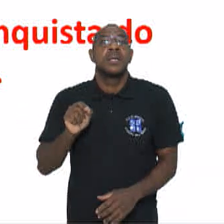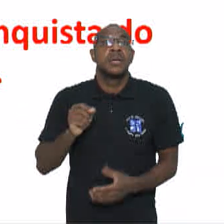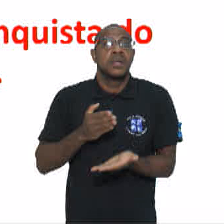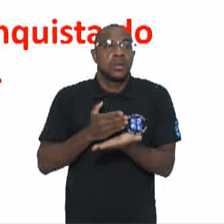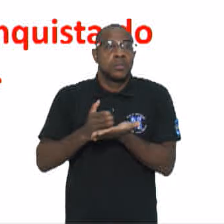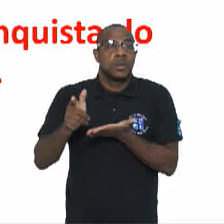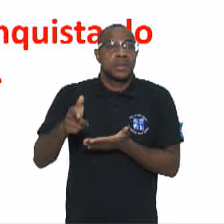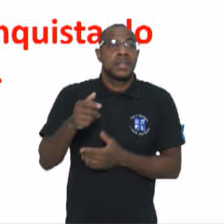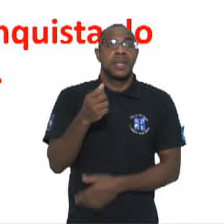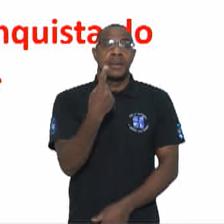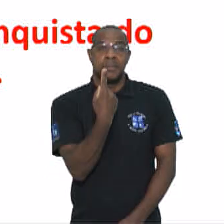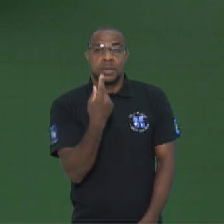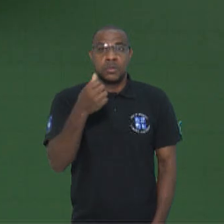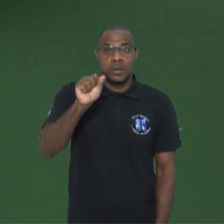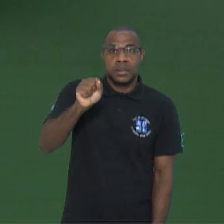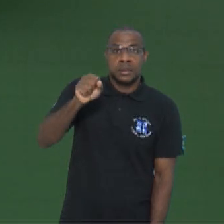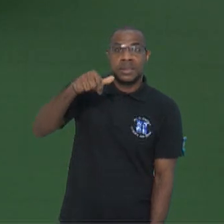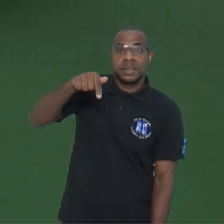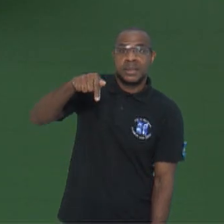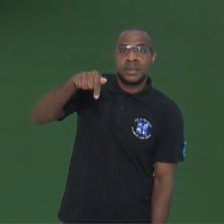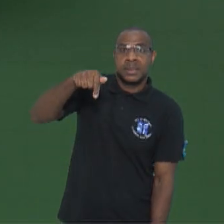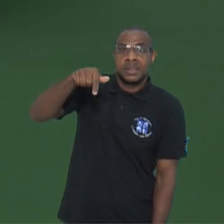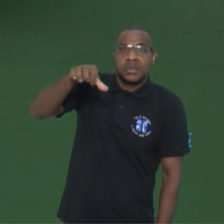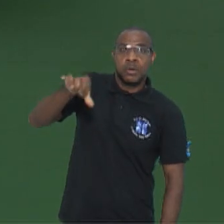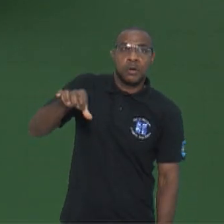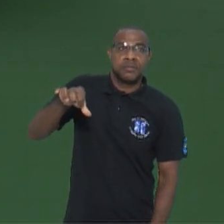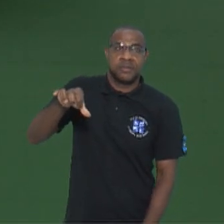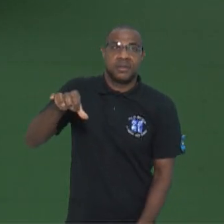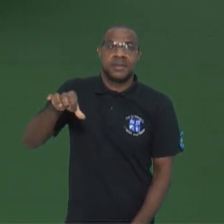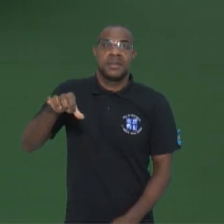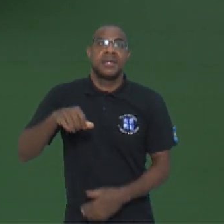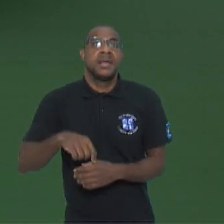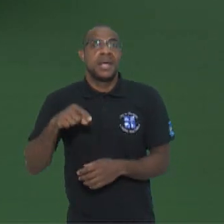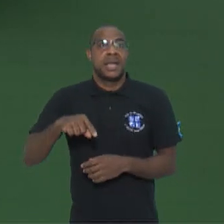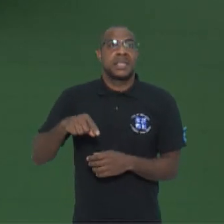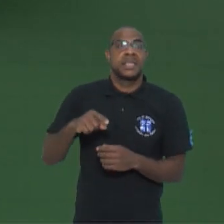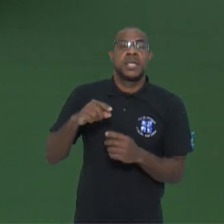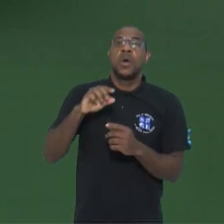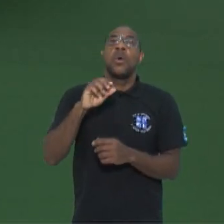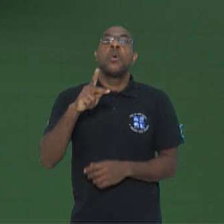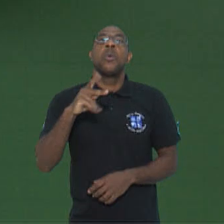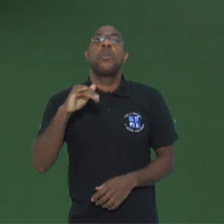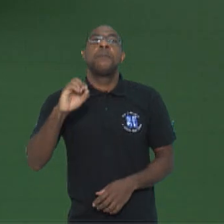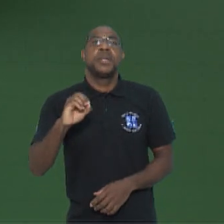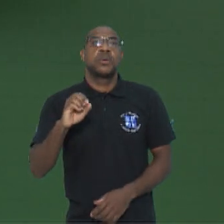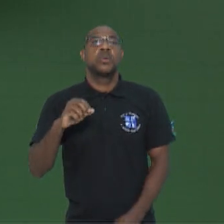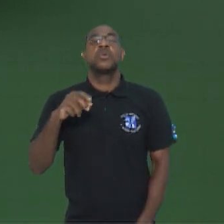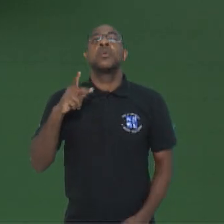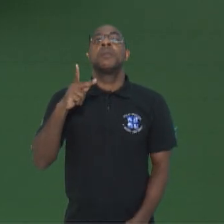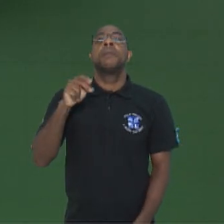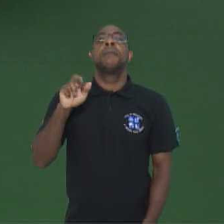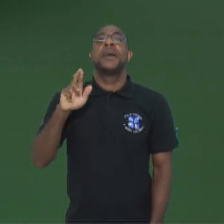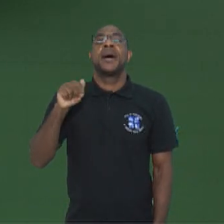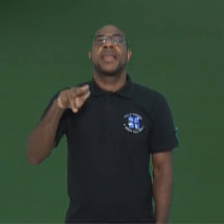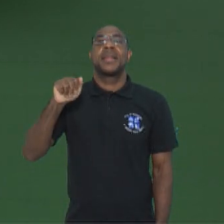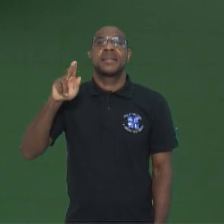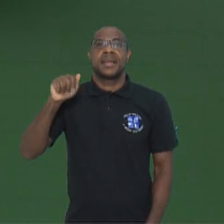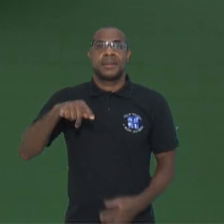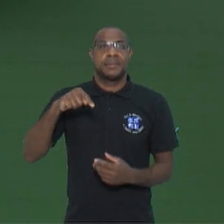Pico Paraná, foi a conquista do Pico do Morumbi, o Pico Olimpo, tá? E o ano está certo e o conquistador também está